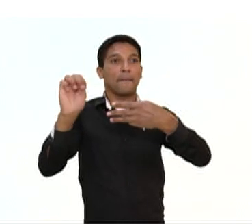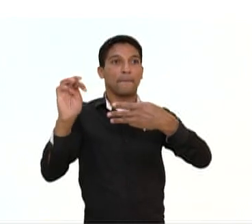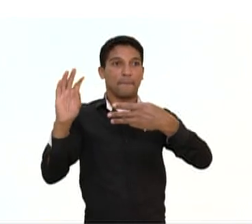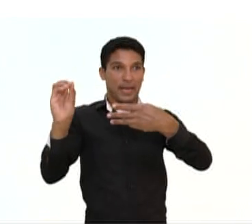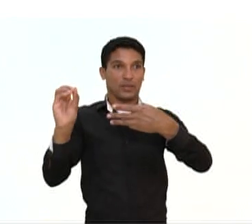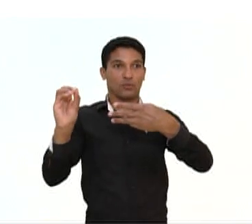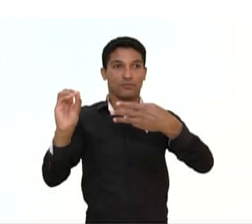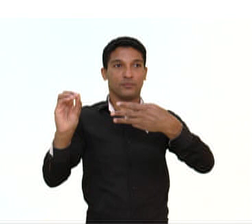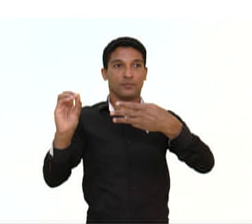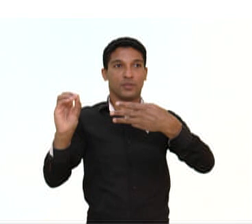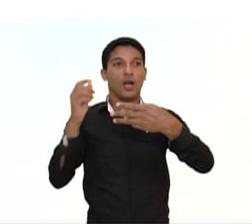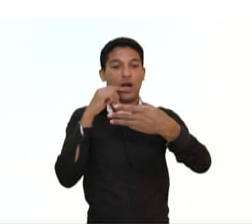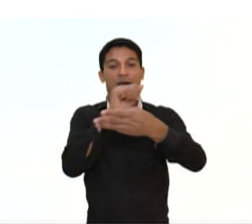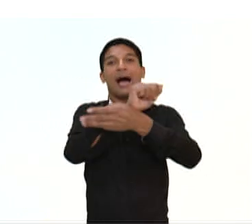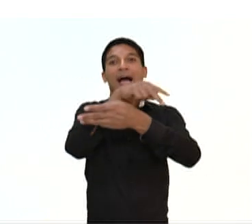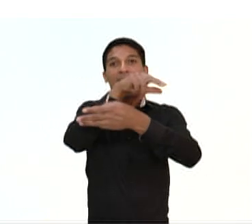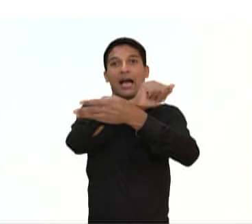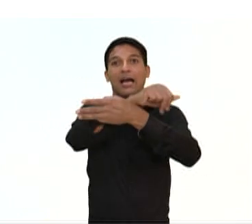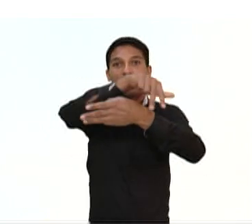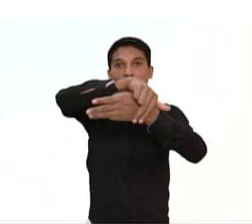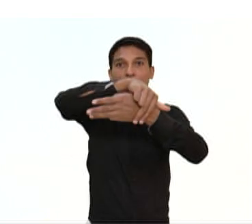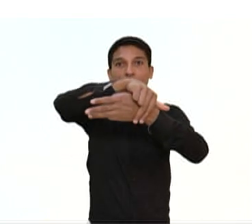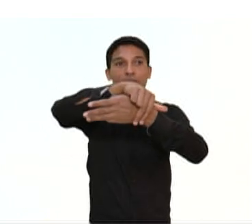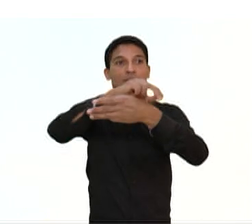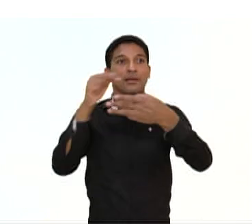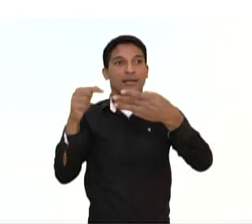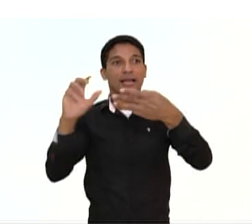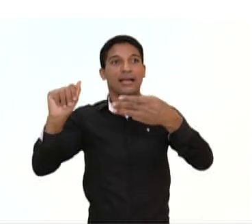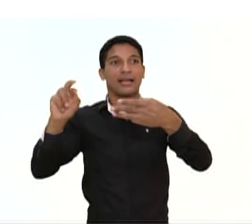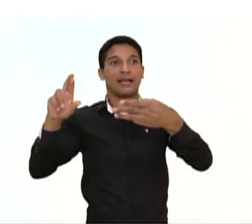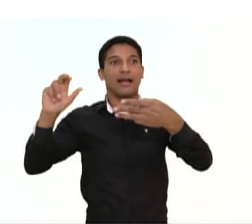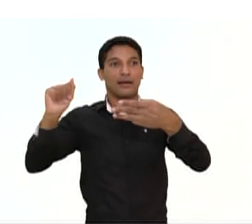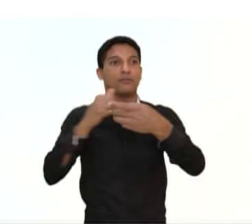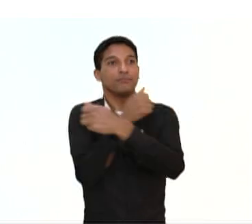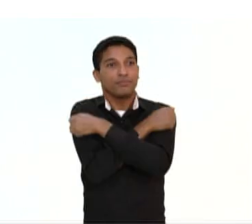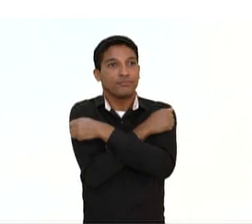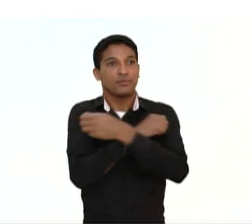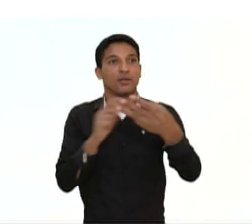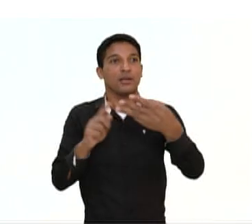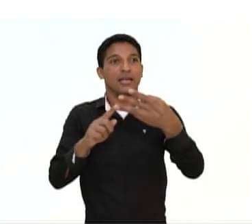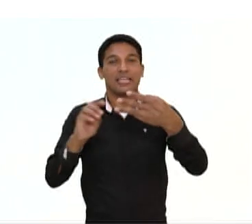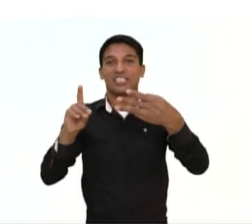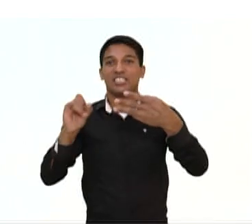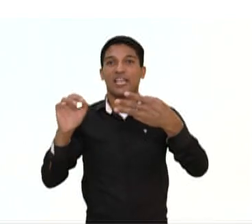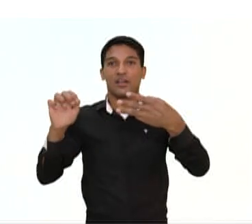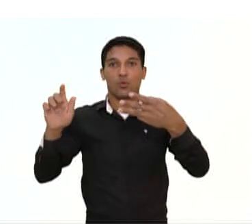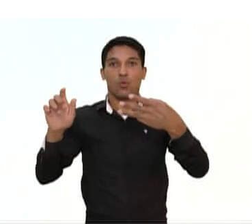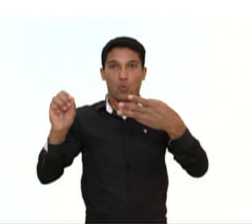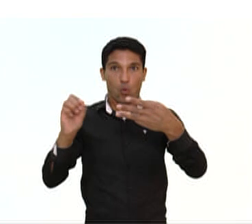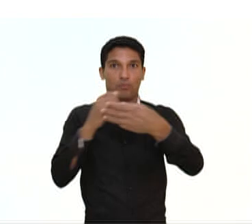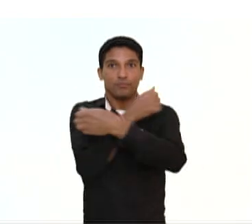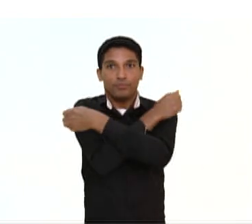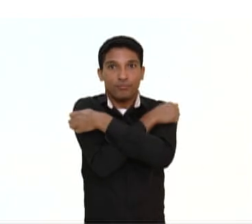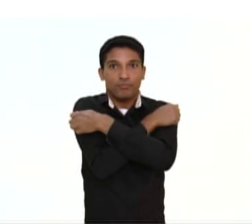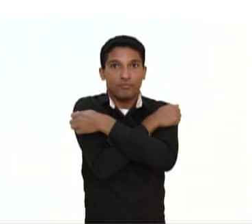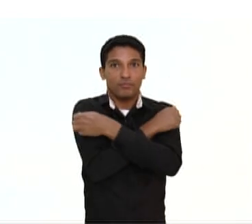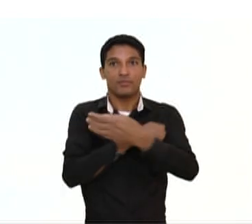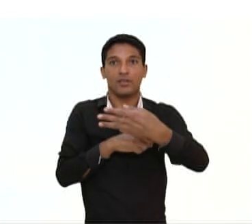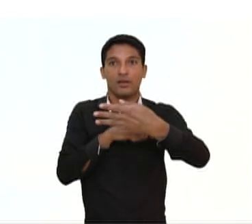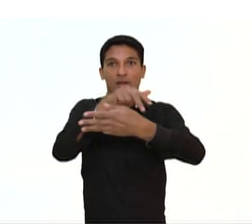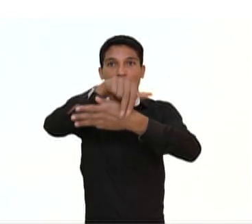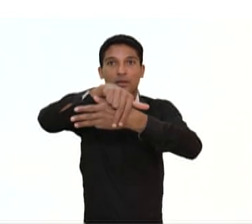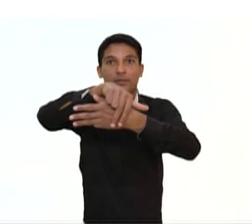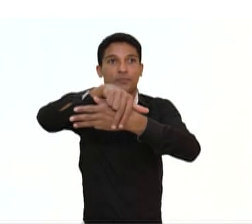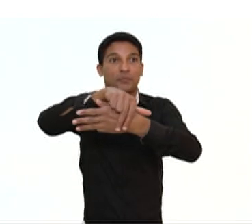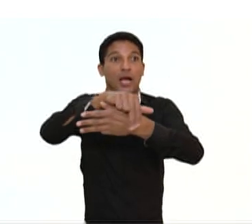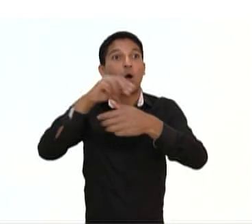Beto abraça Carla e abraça Diego, porque ele já abraçou a Ana anteriormente. E a Carla, que não tinha abraçado o Diego ainda, abraça